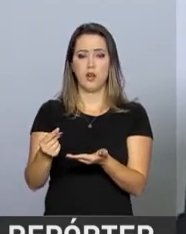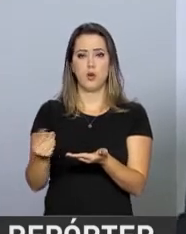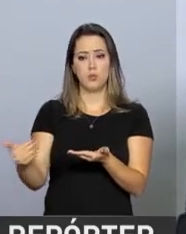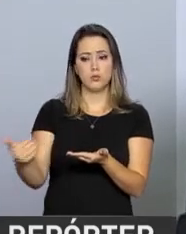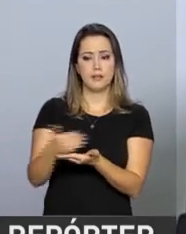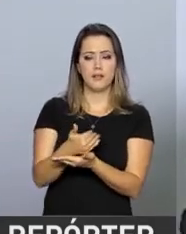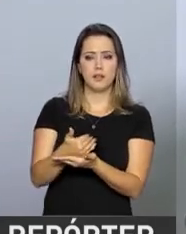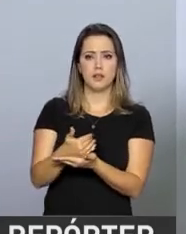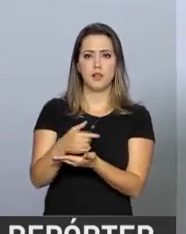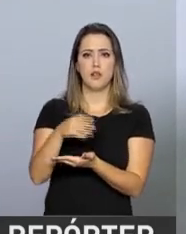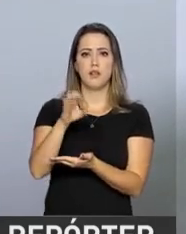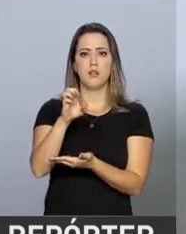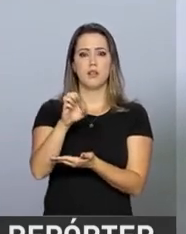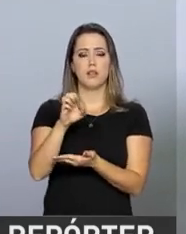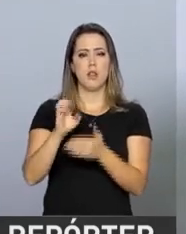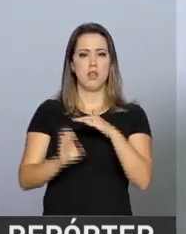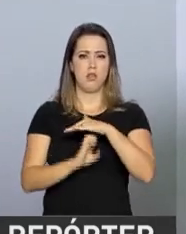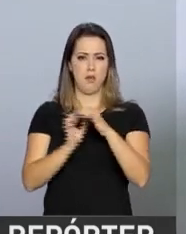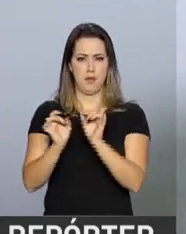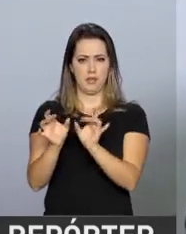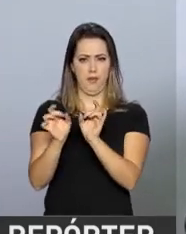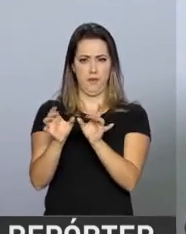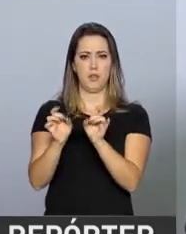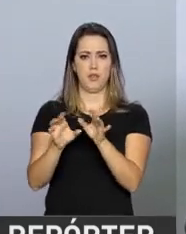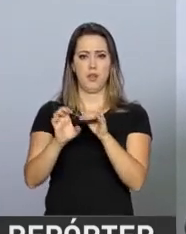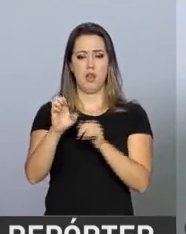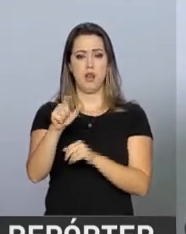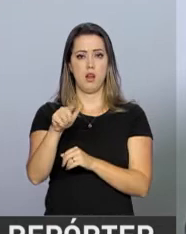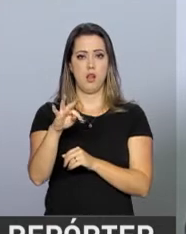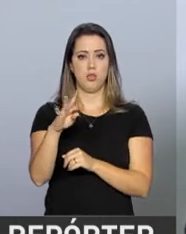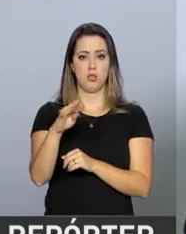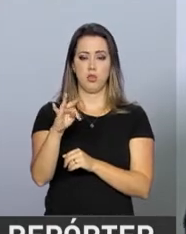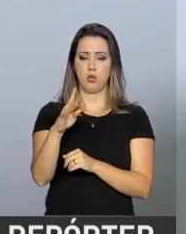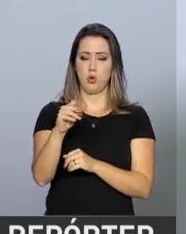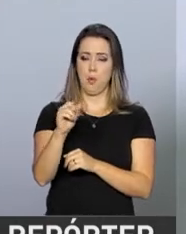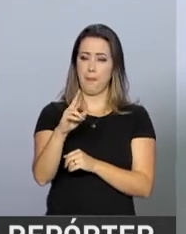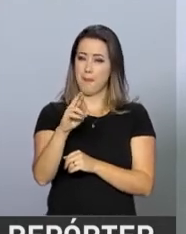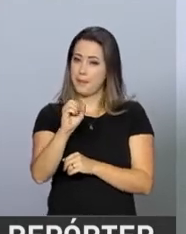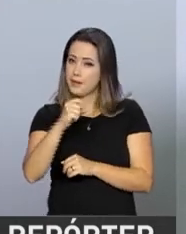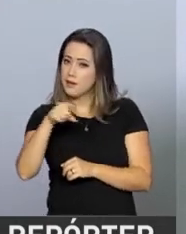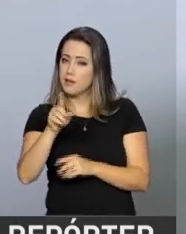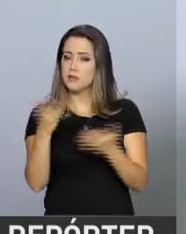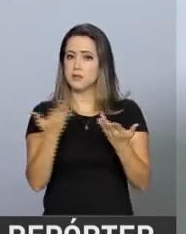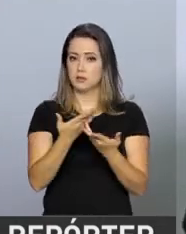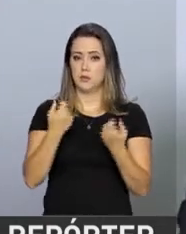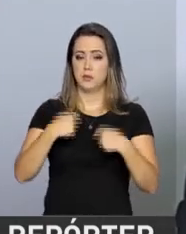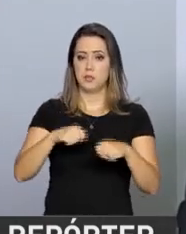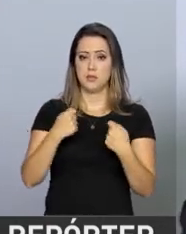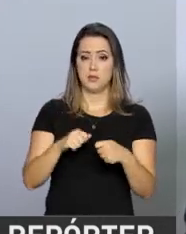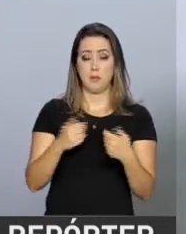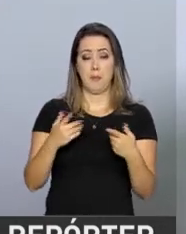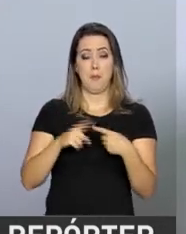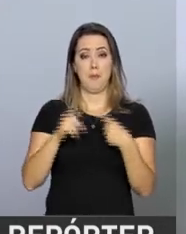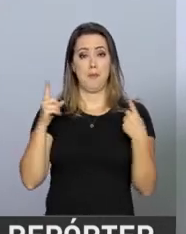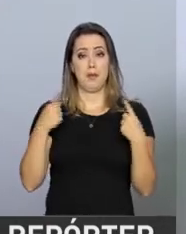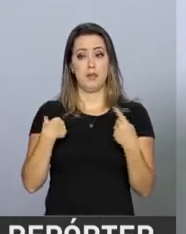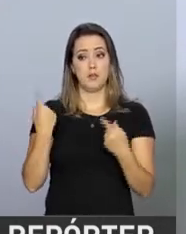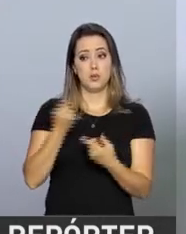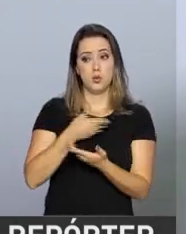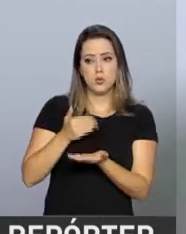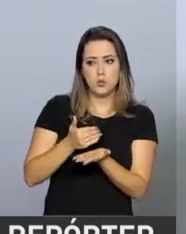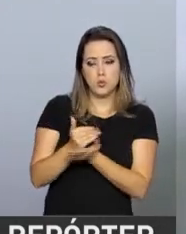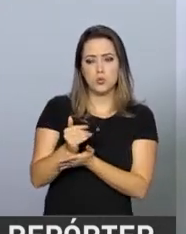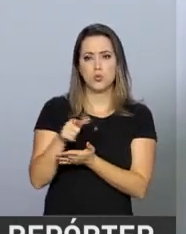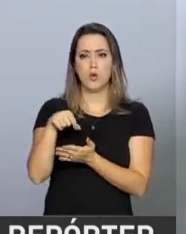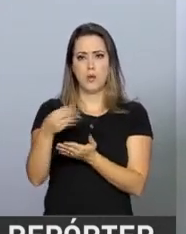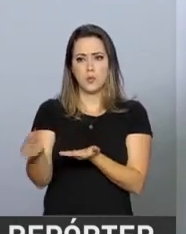um contingenciamento, porque ao invés de ter 4 de sobra, eu teria 8 de falta. Aí eu tenho que contingenciar. Como nós estamos